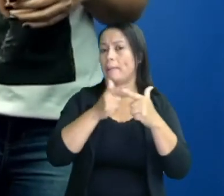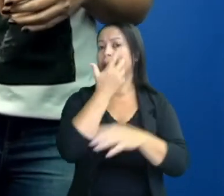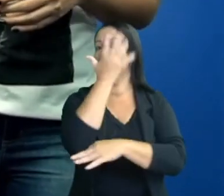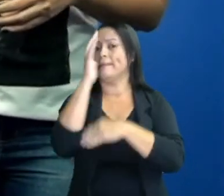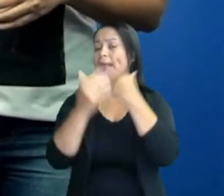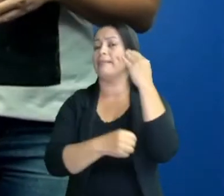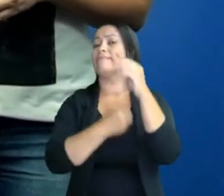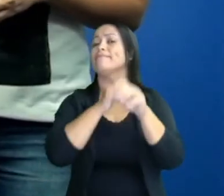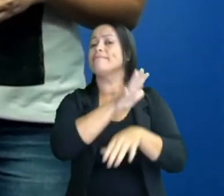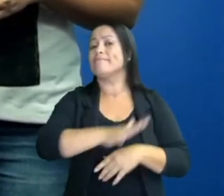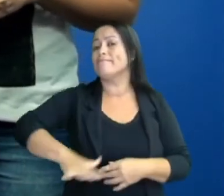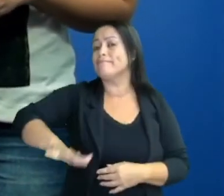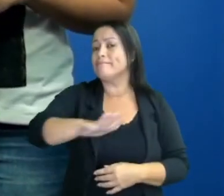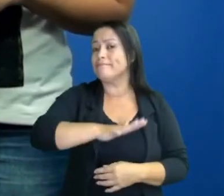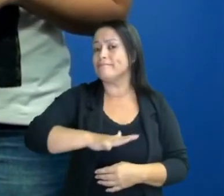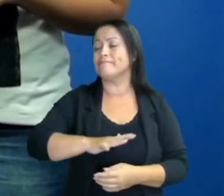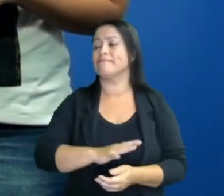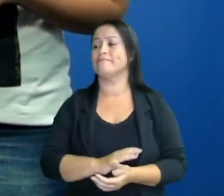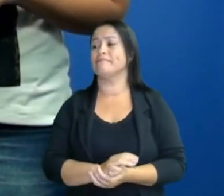ambientais